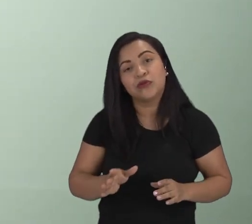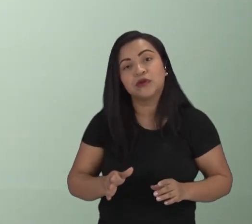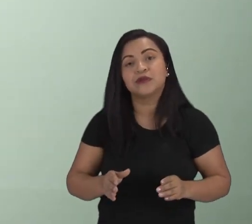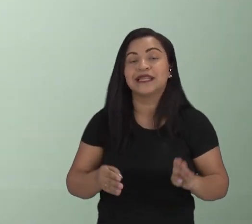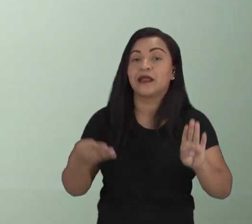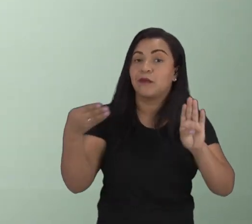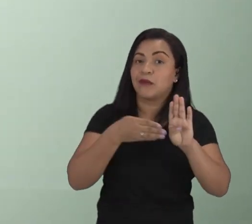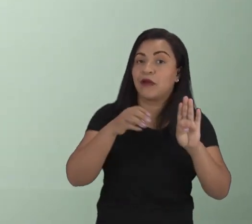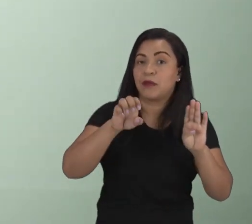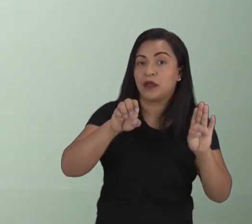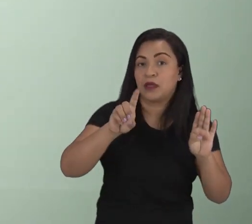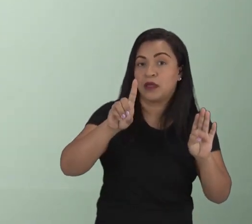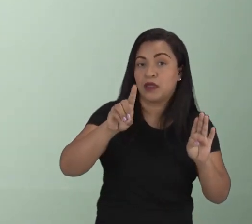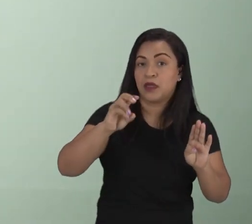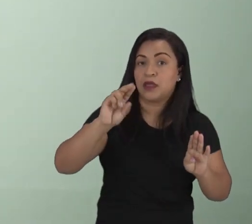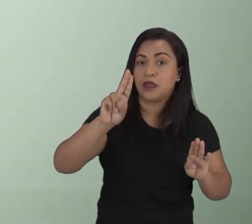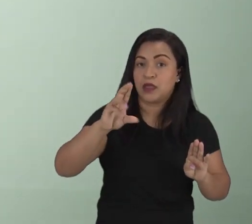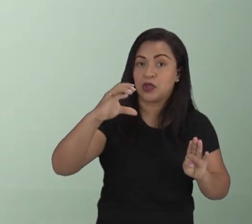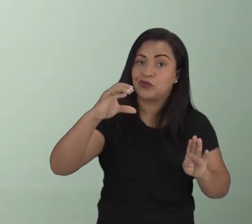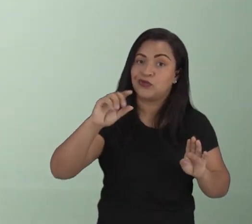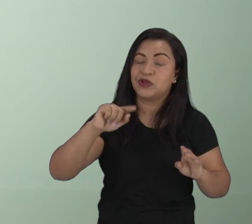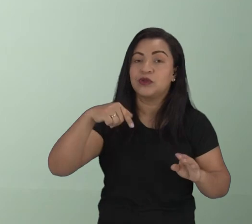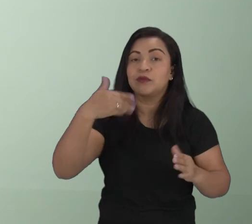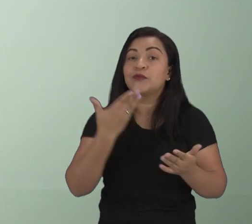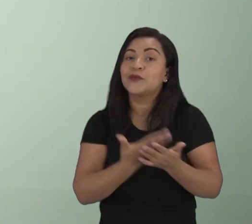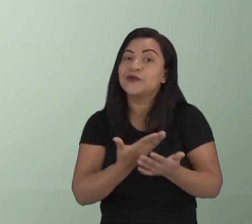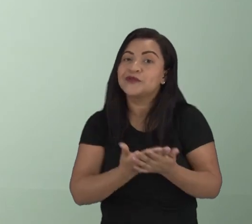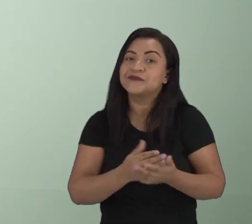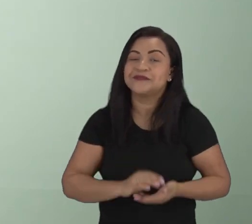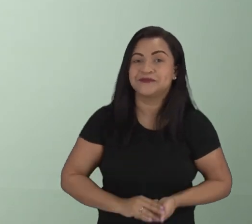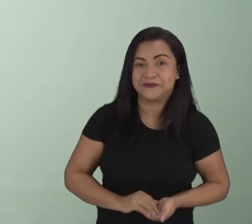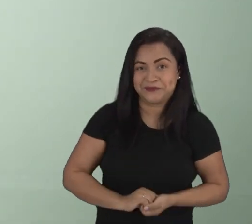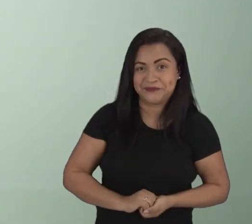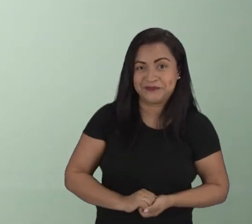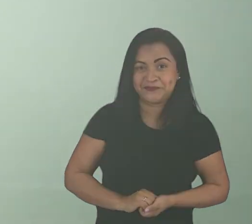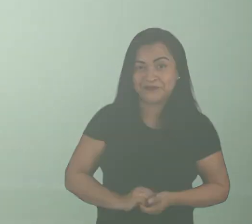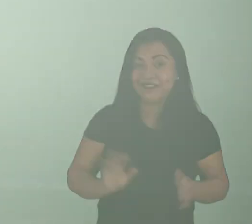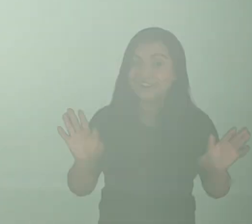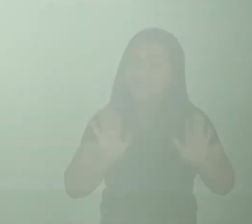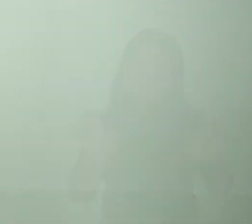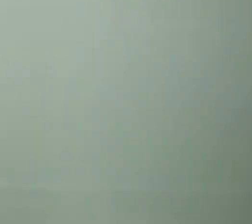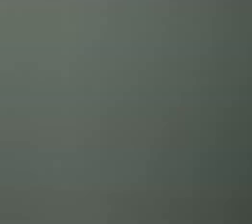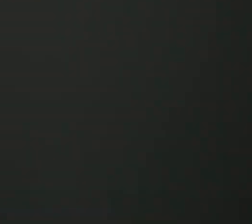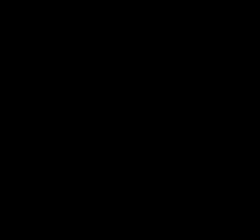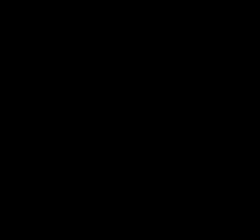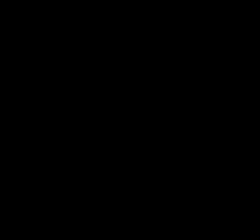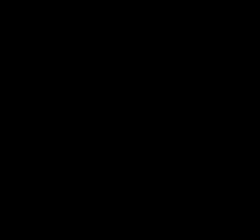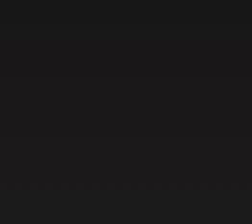de acessar a plataforma Eduque e nos encontraremos no próximo vídeo. Até lá!